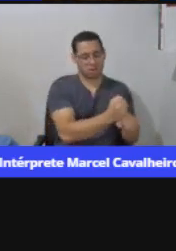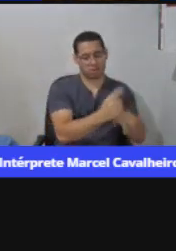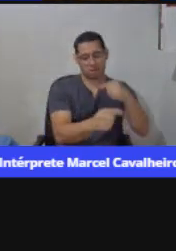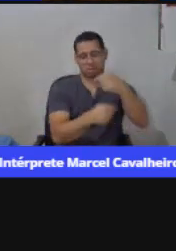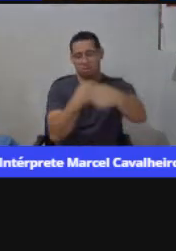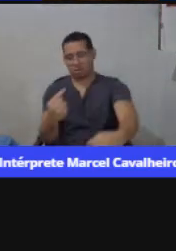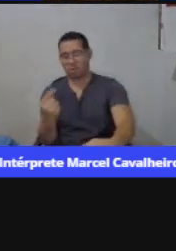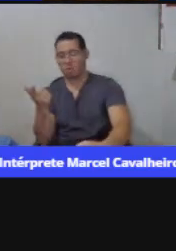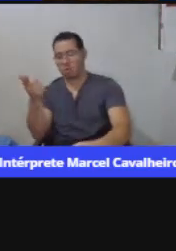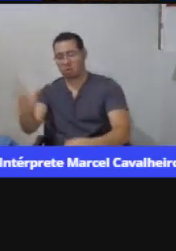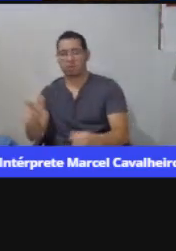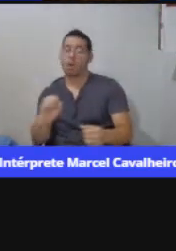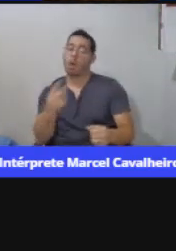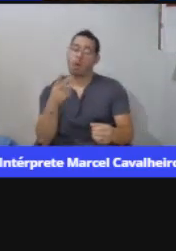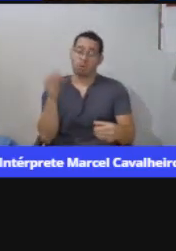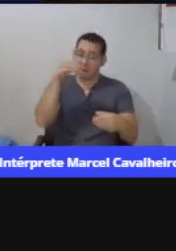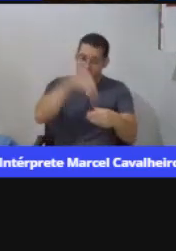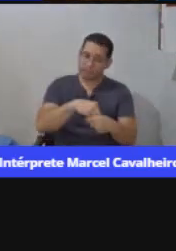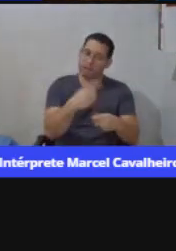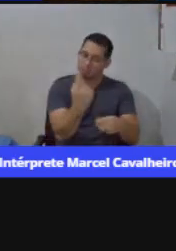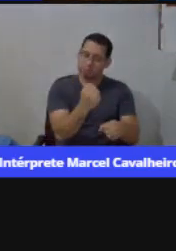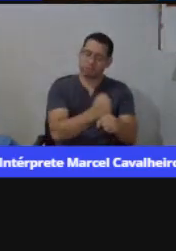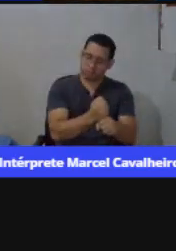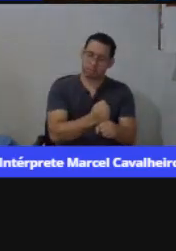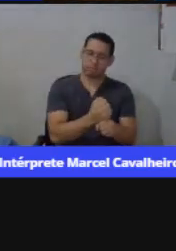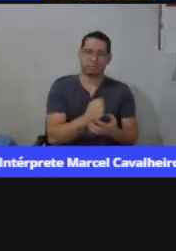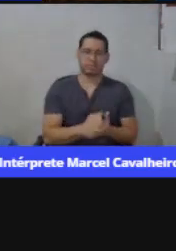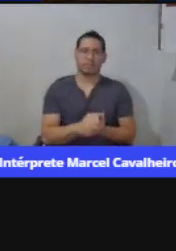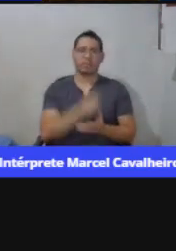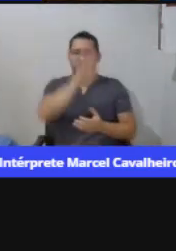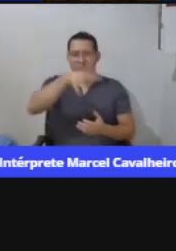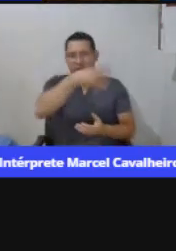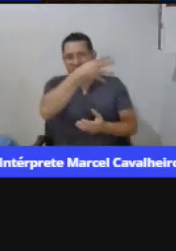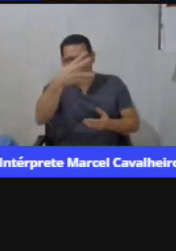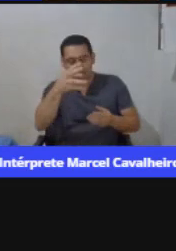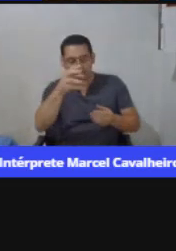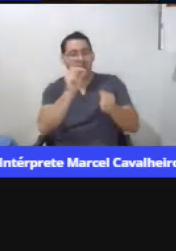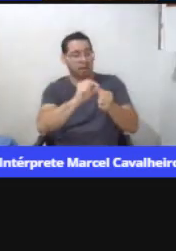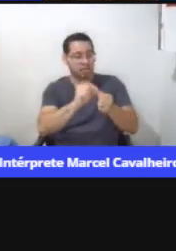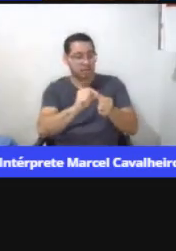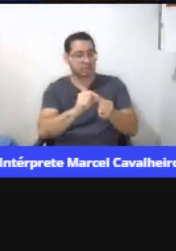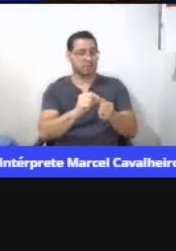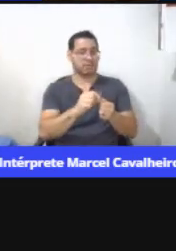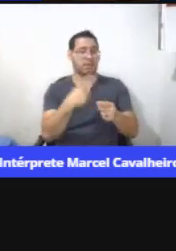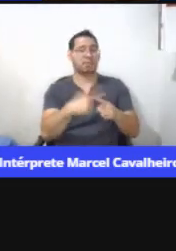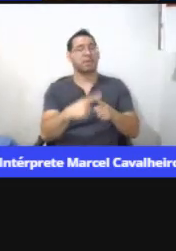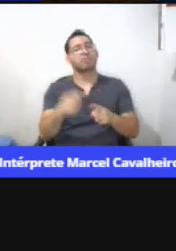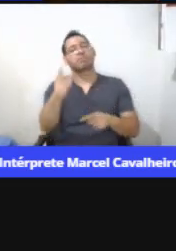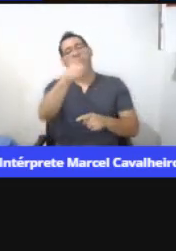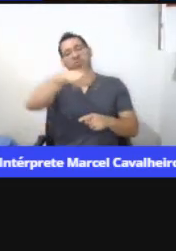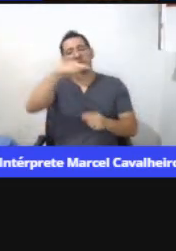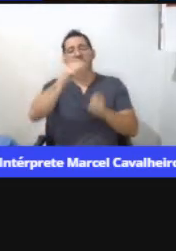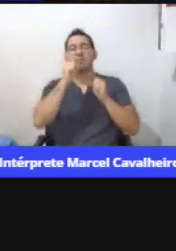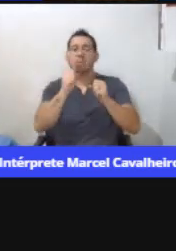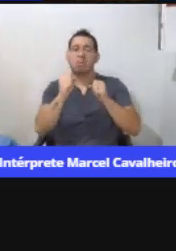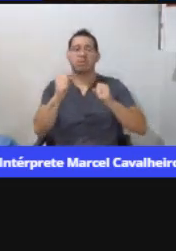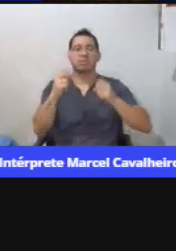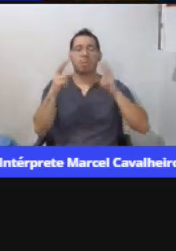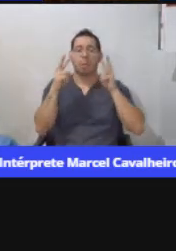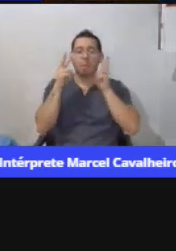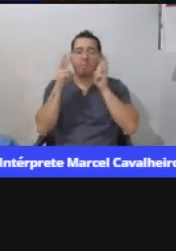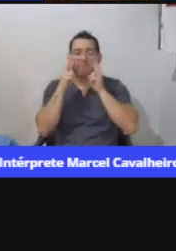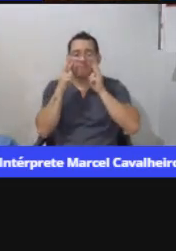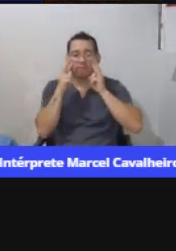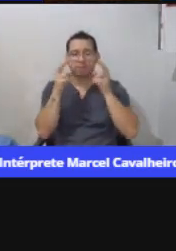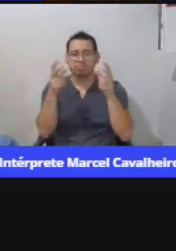de um mesmo ano. Então, nós fizemos essa tabela para que vocês possam ter uma visão macro de todas as habilidades